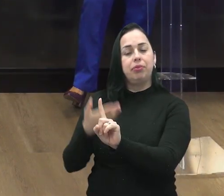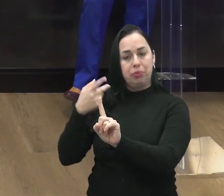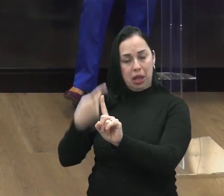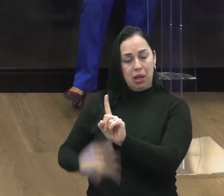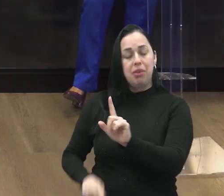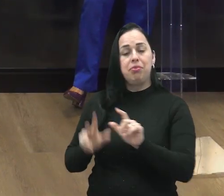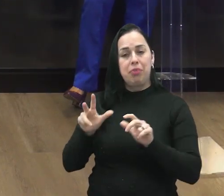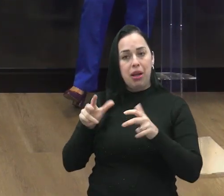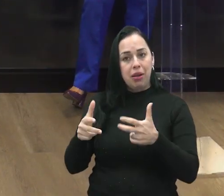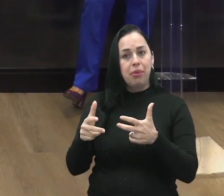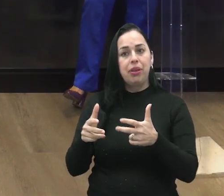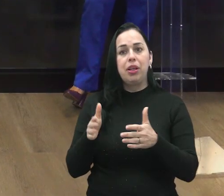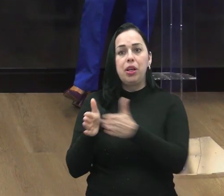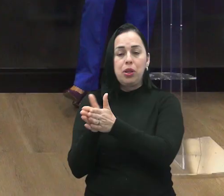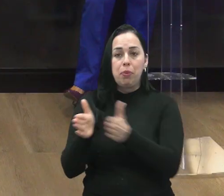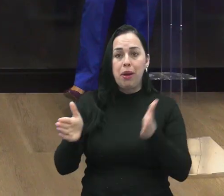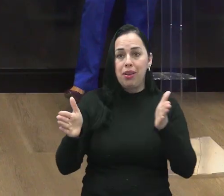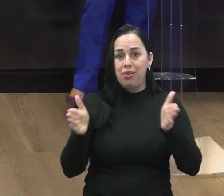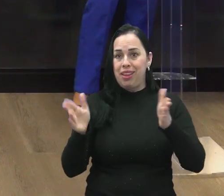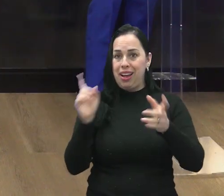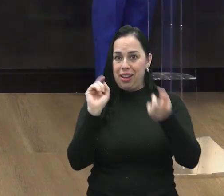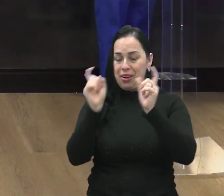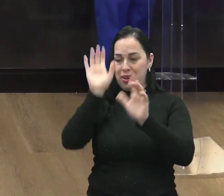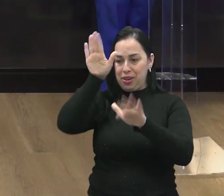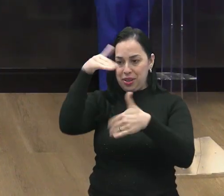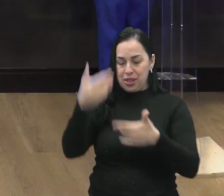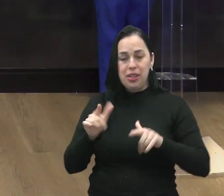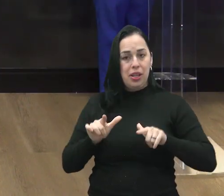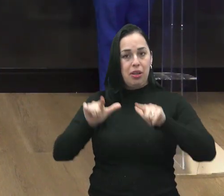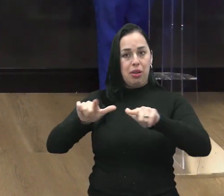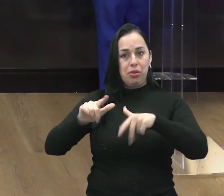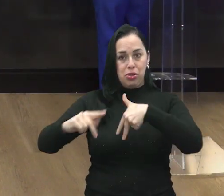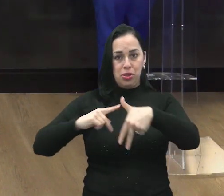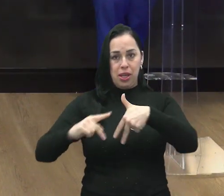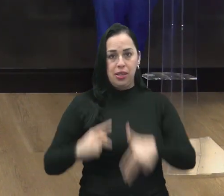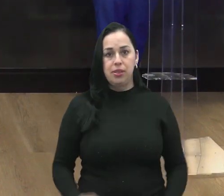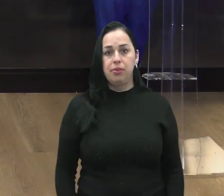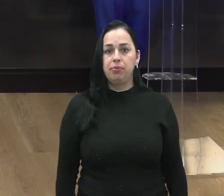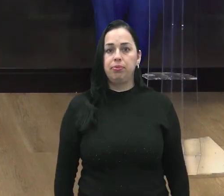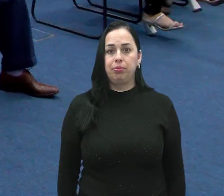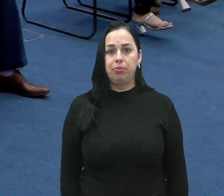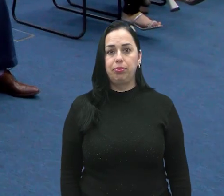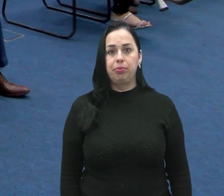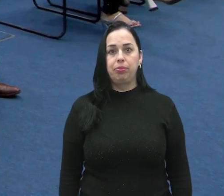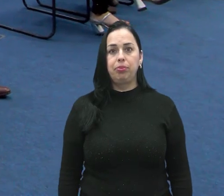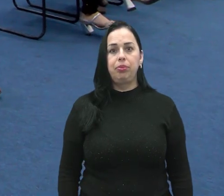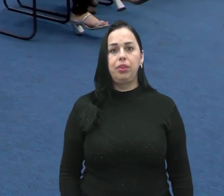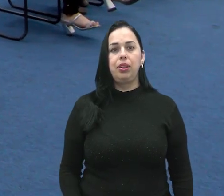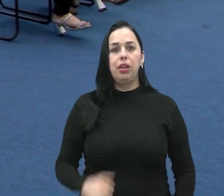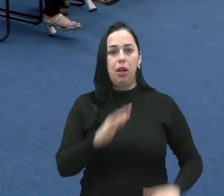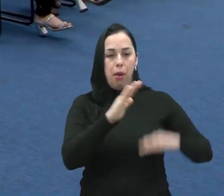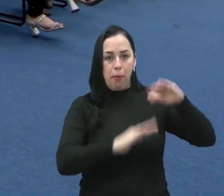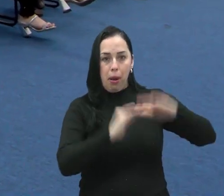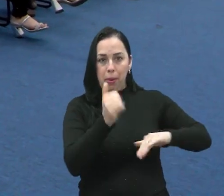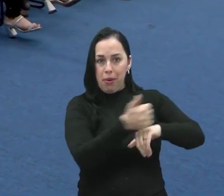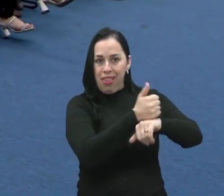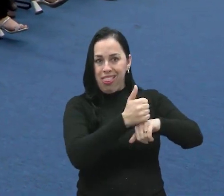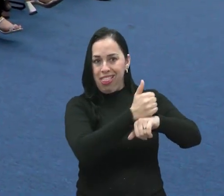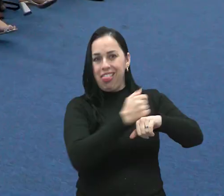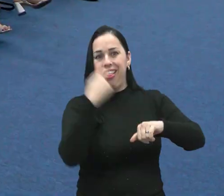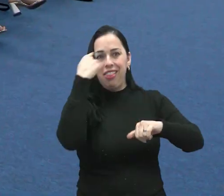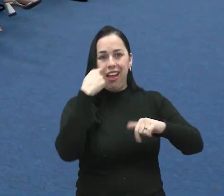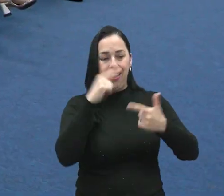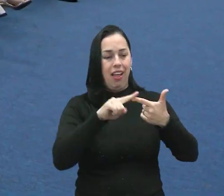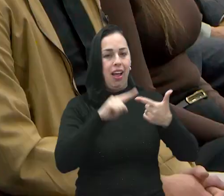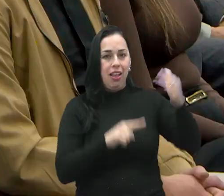Câmara Municipal. Durante sessão solene, ele recebeu o título de cidadão joseense. Profissionais do direito,